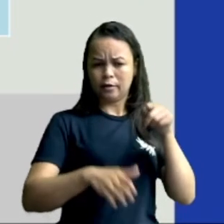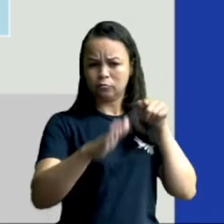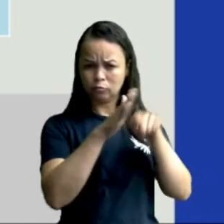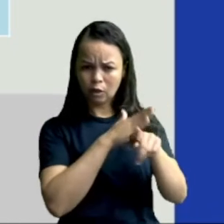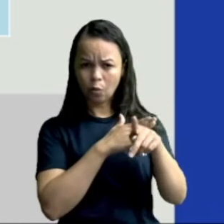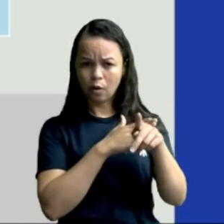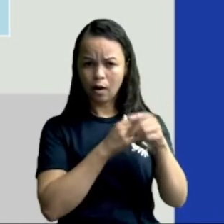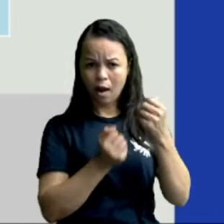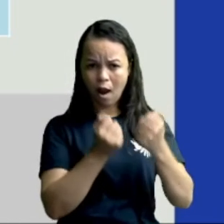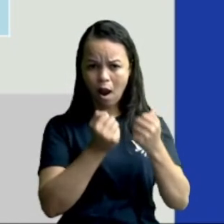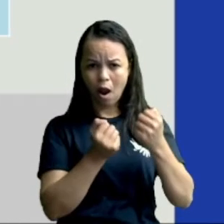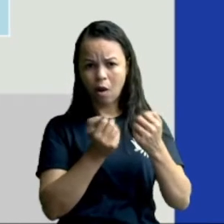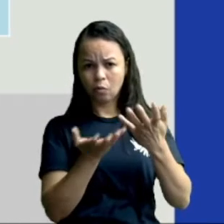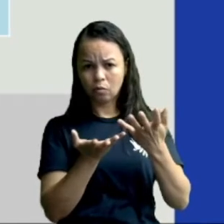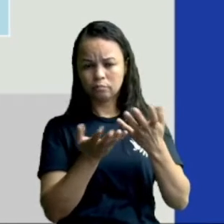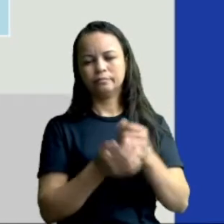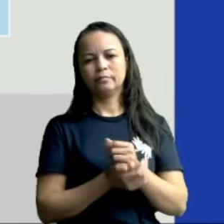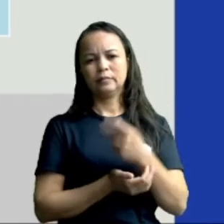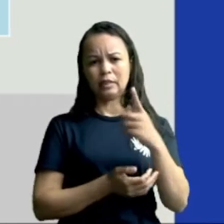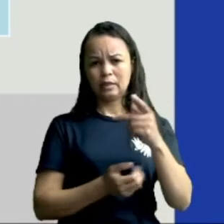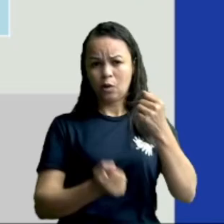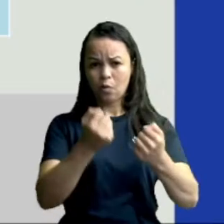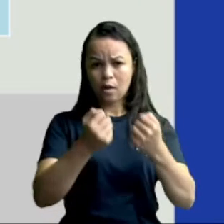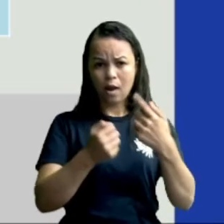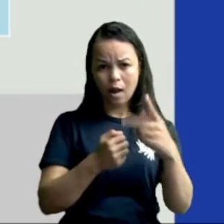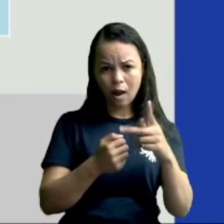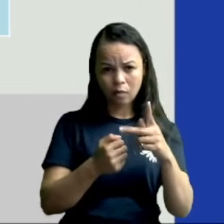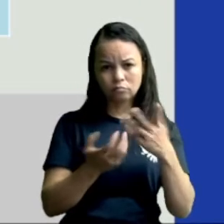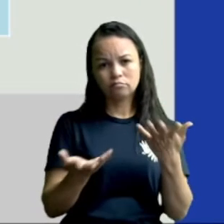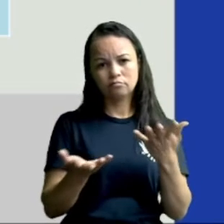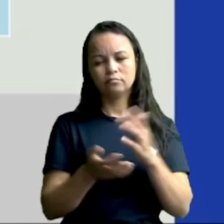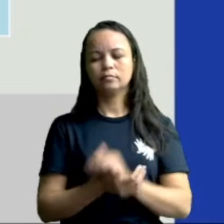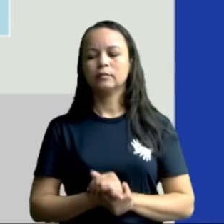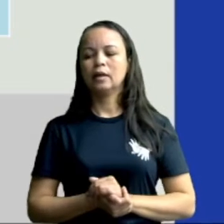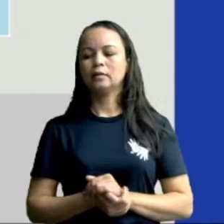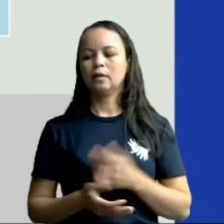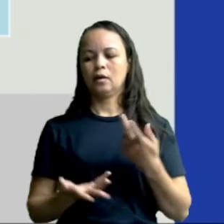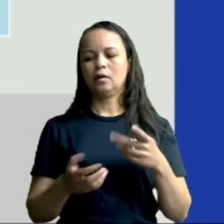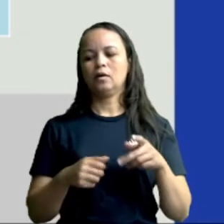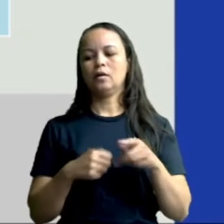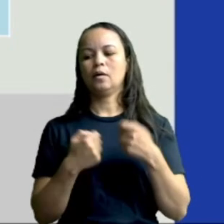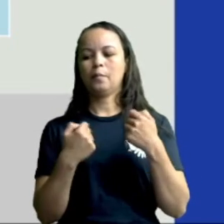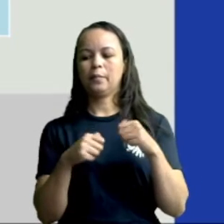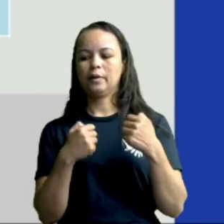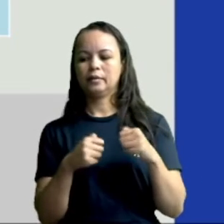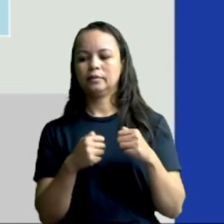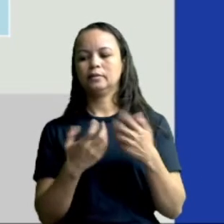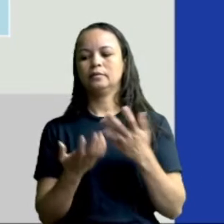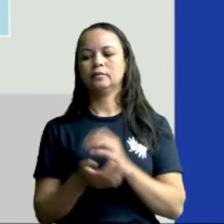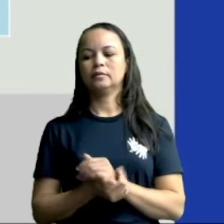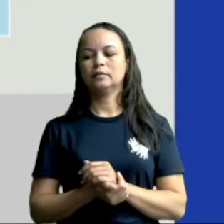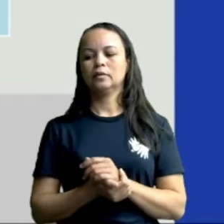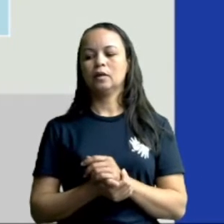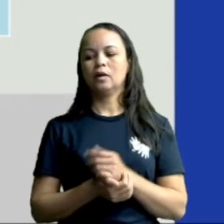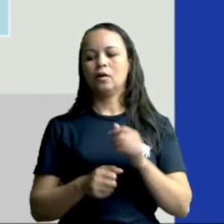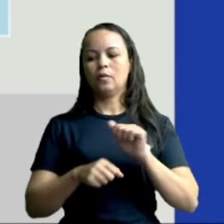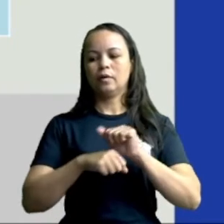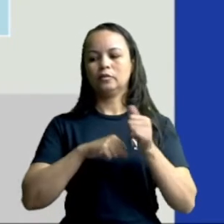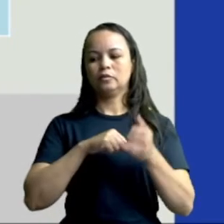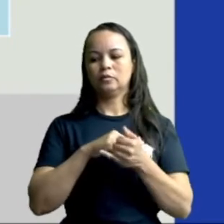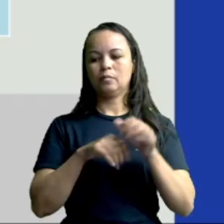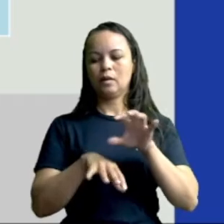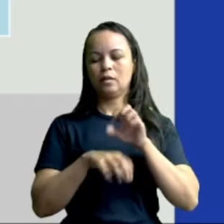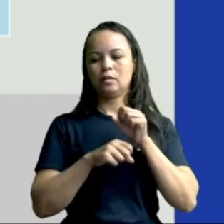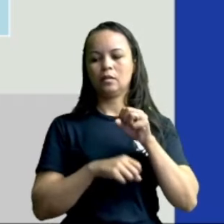é o seu carro. E a mesma coisa, pronome pessoal. Precisa do acento. Tu